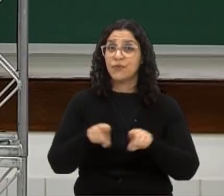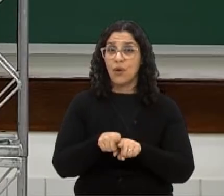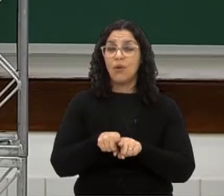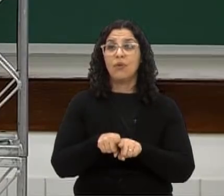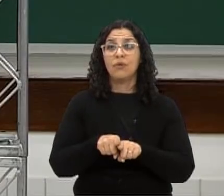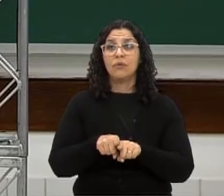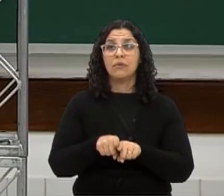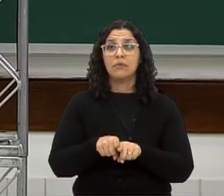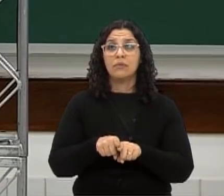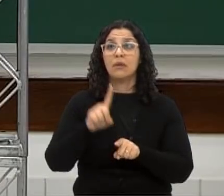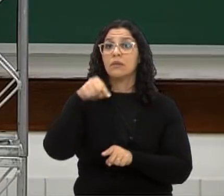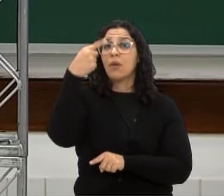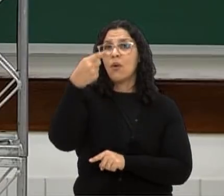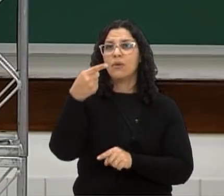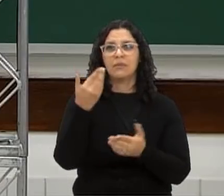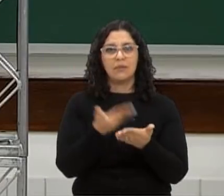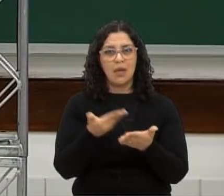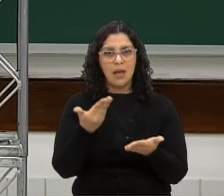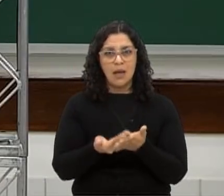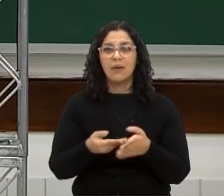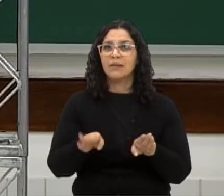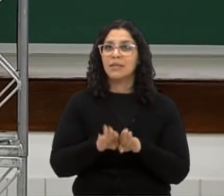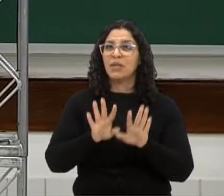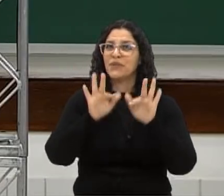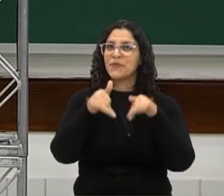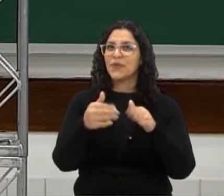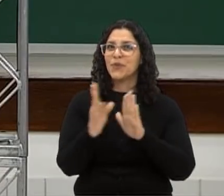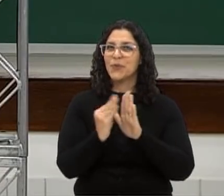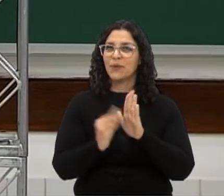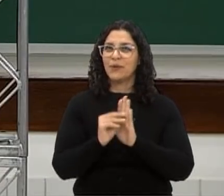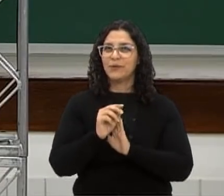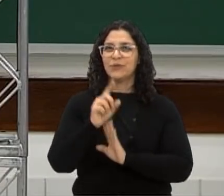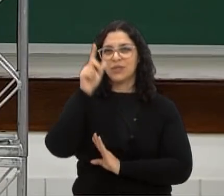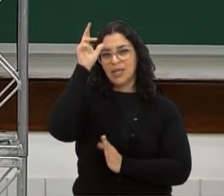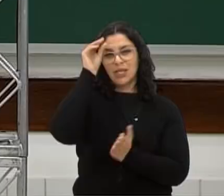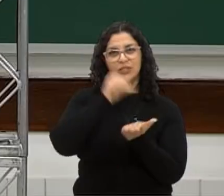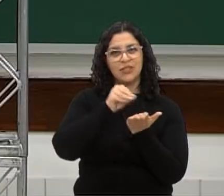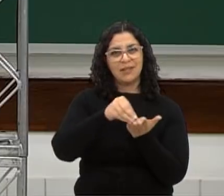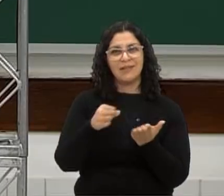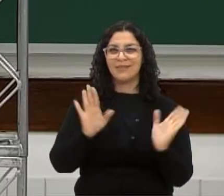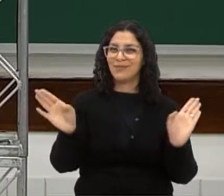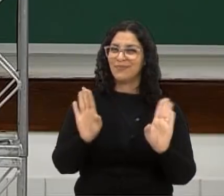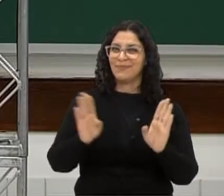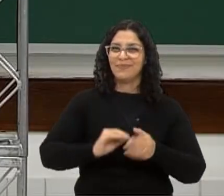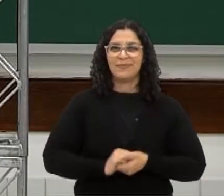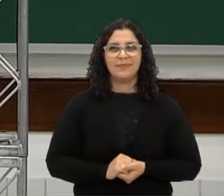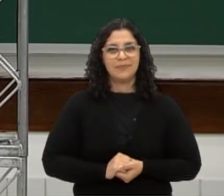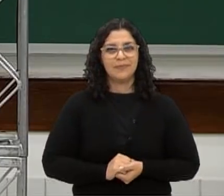daqui uns dias para mais uma aula para a gente finalizar o conteúdo de xadrez. Até a próxima!